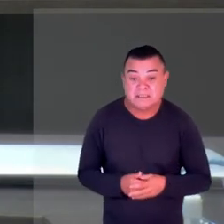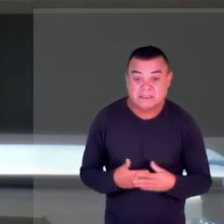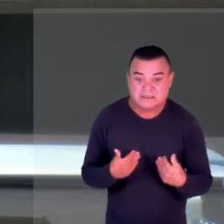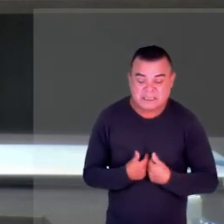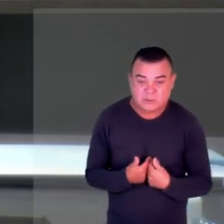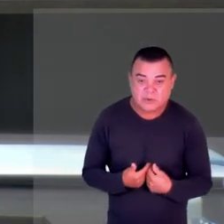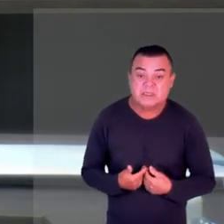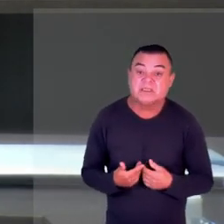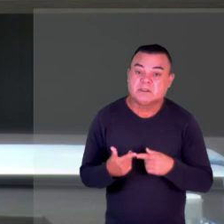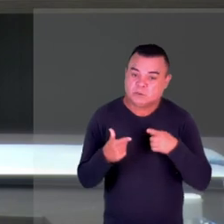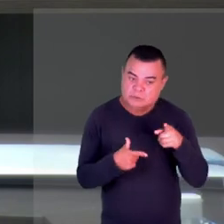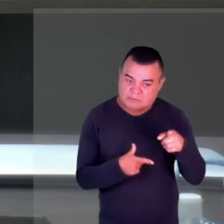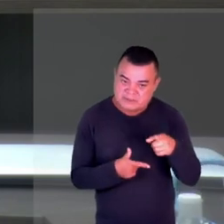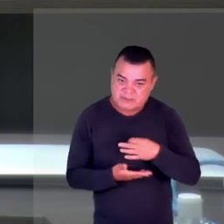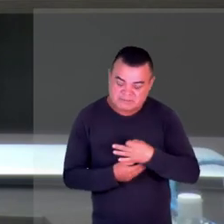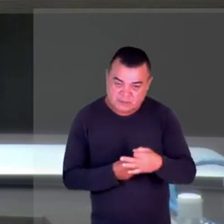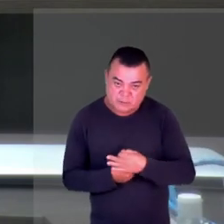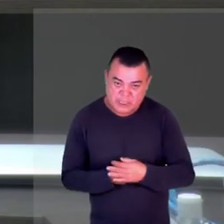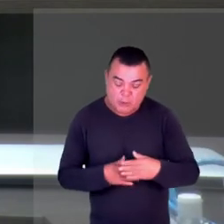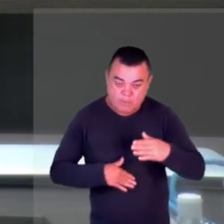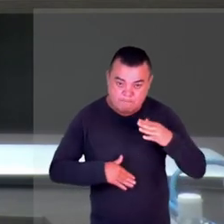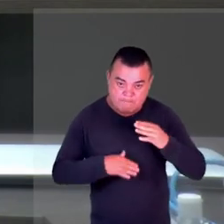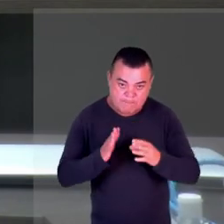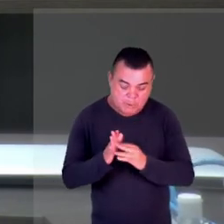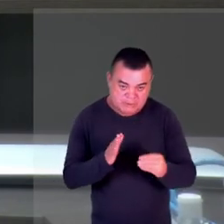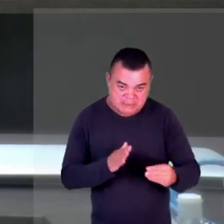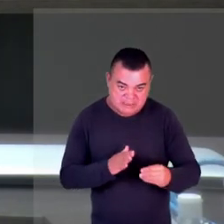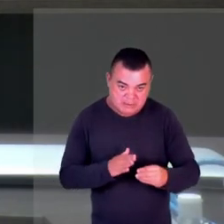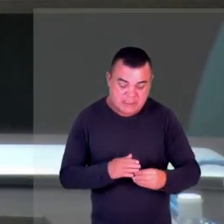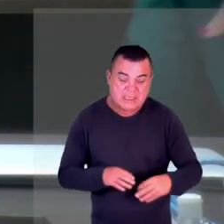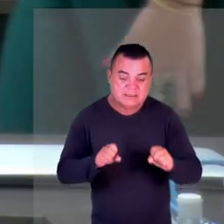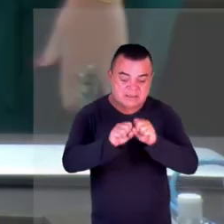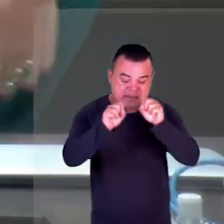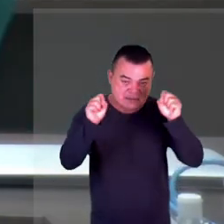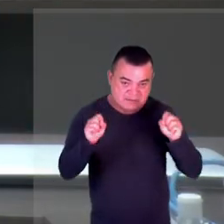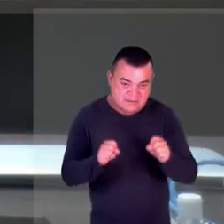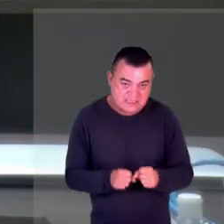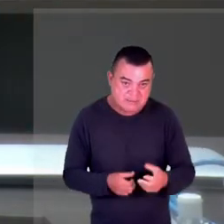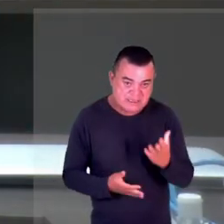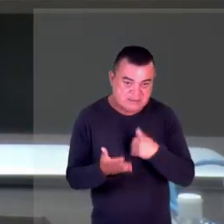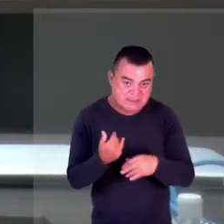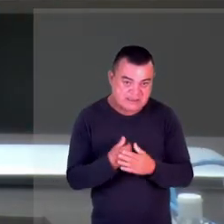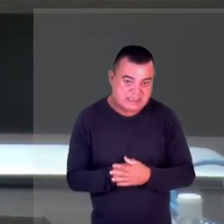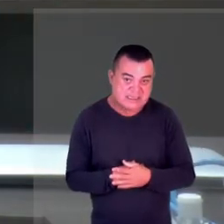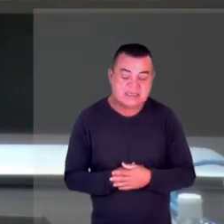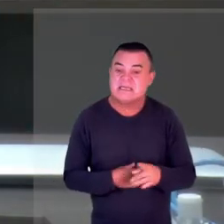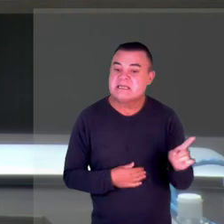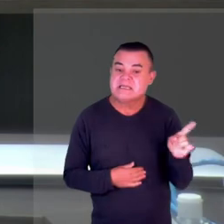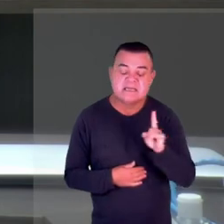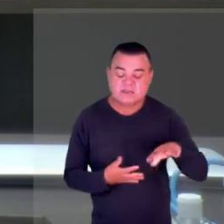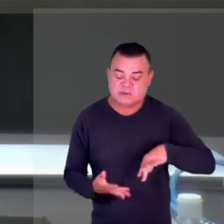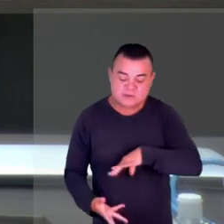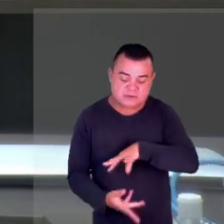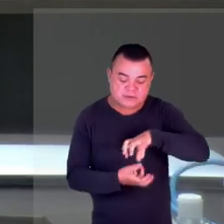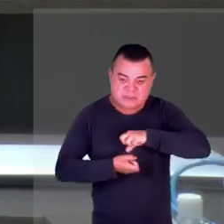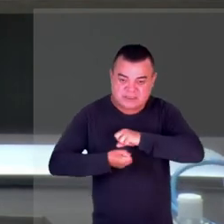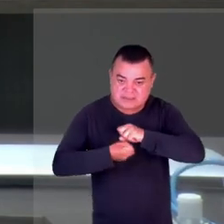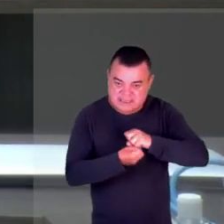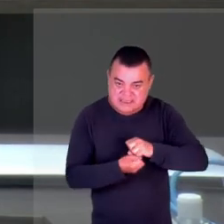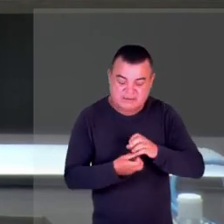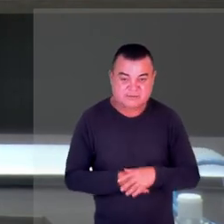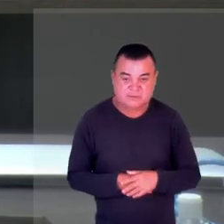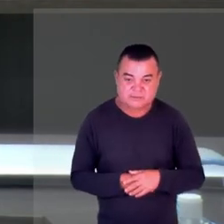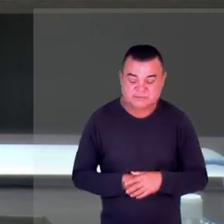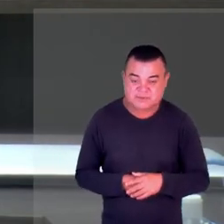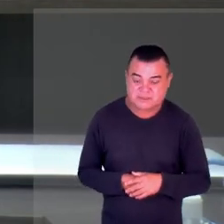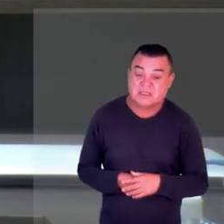modelo de desenvolvimento de sistema alimentar insustentável tanto do ponto de vista para as